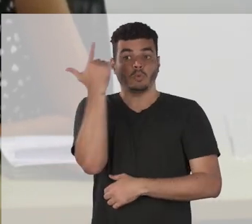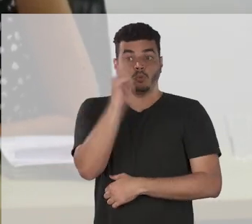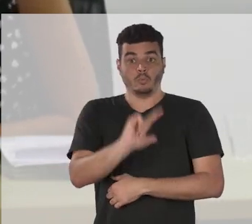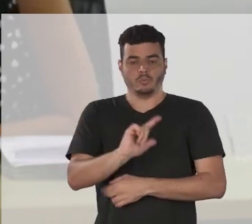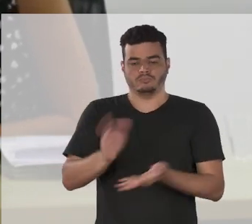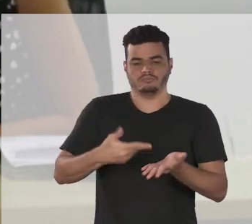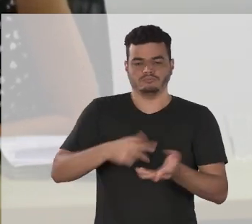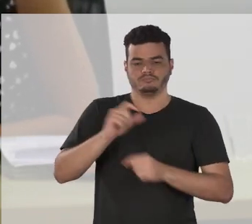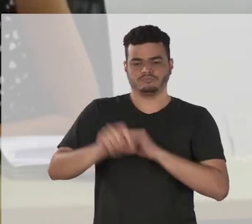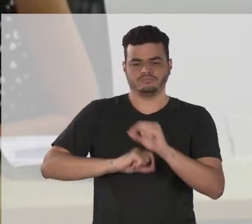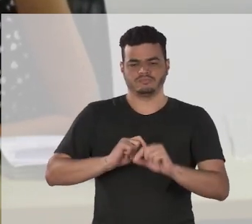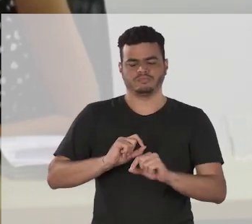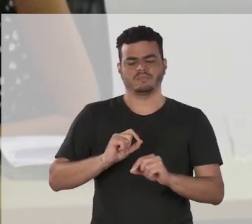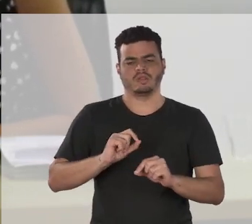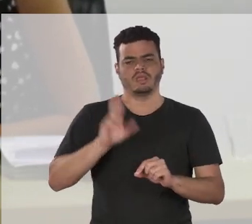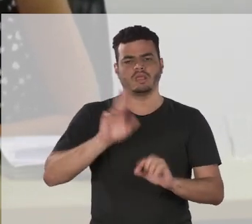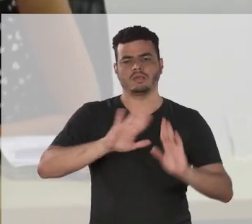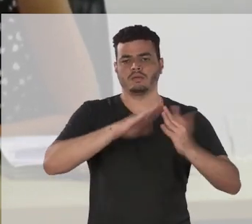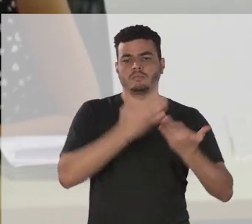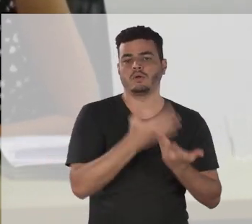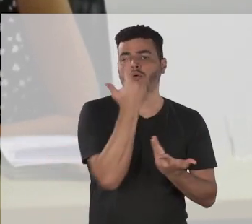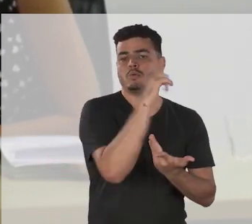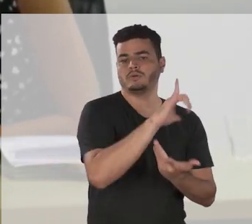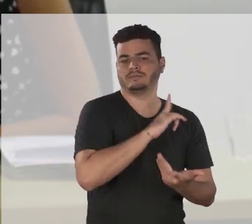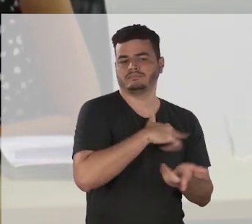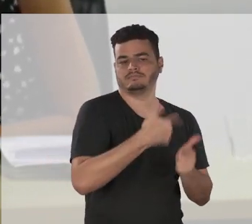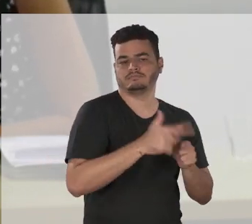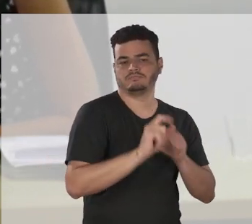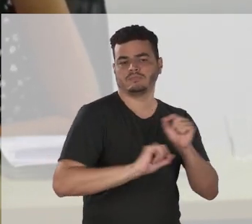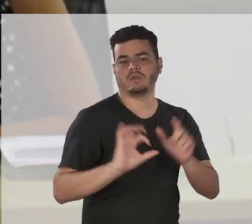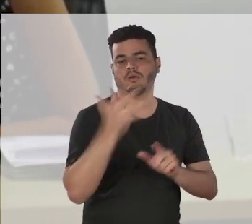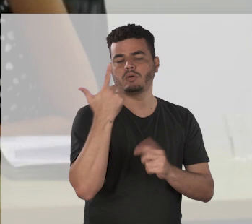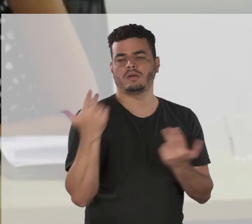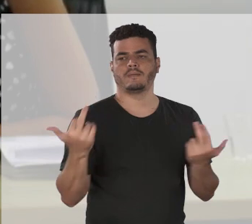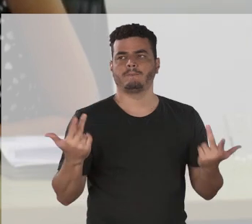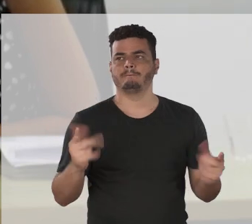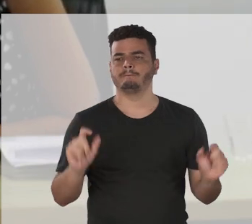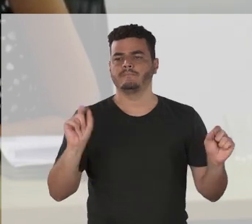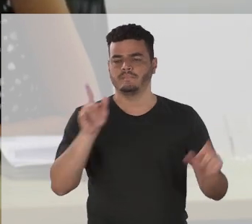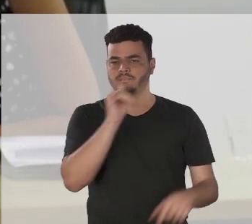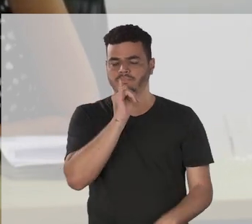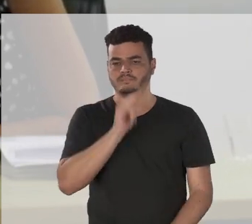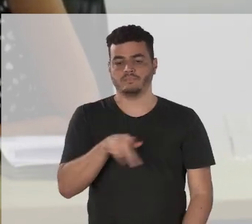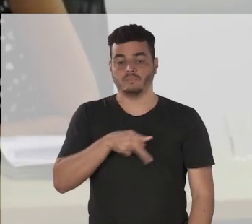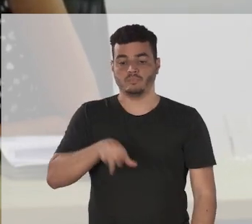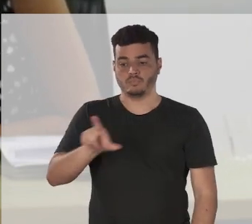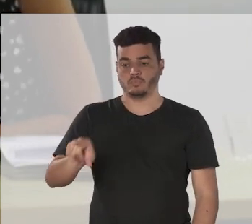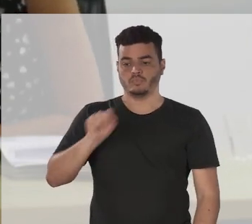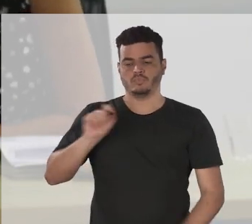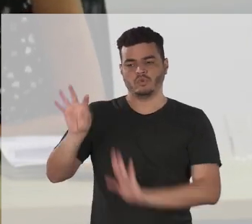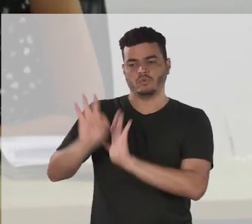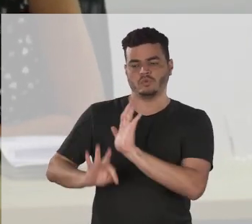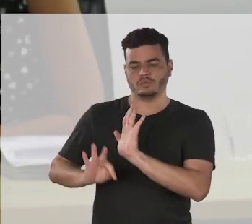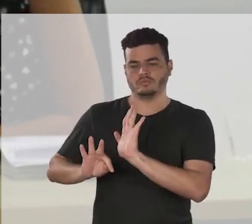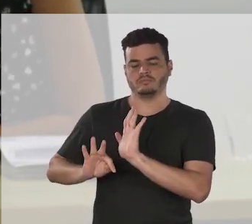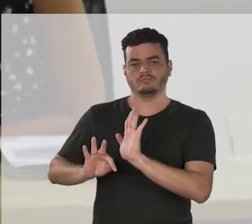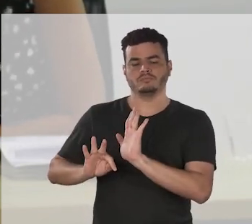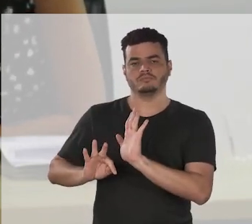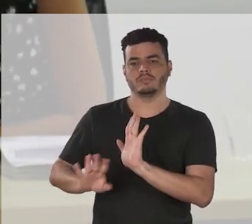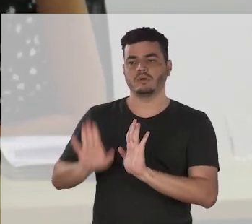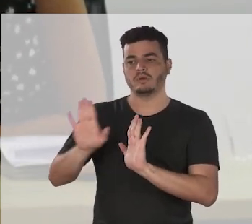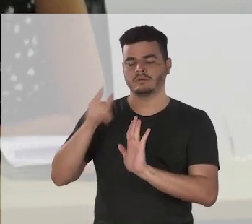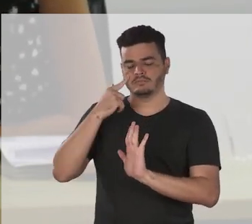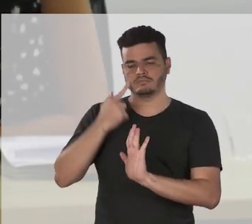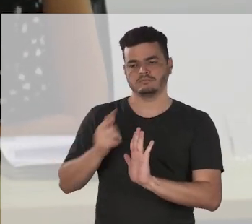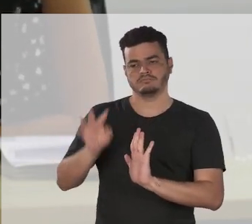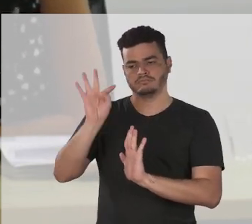Hernán Cassiari em um colégio, que aconteceu algo parecido. O professor leu o conto, mas